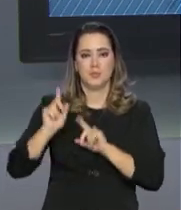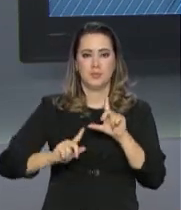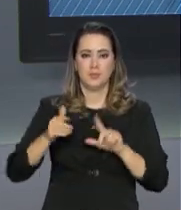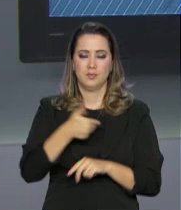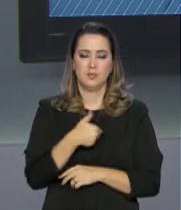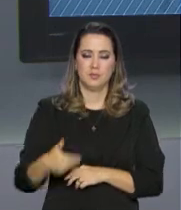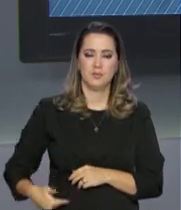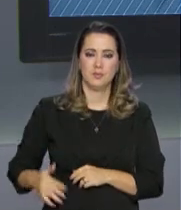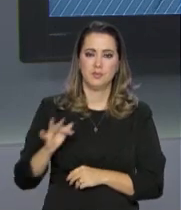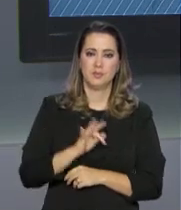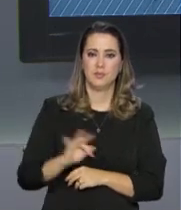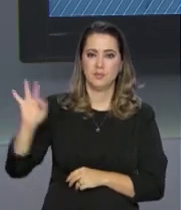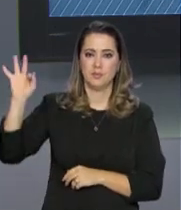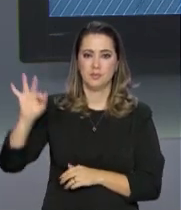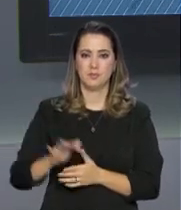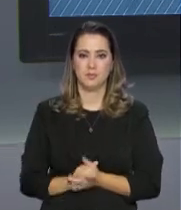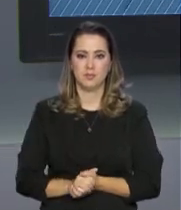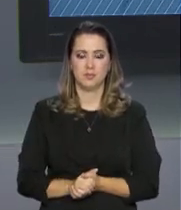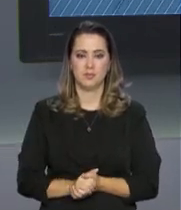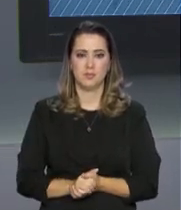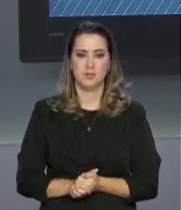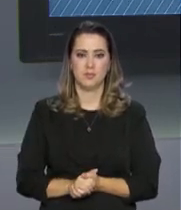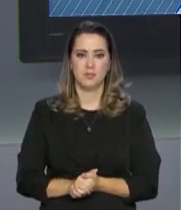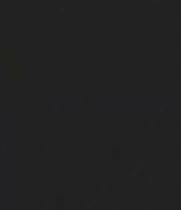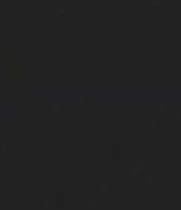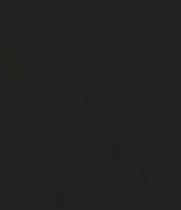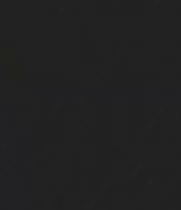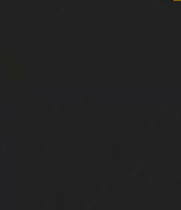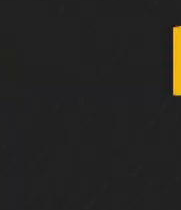aqui na nbr a tv do governo federal